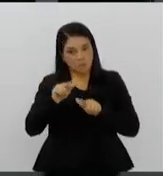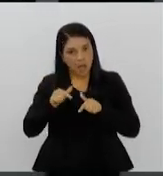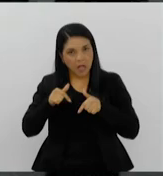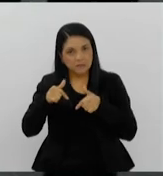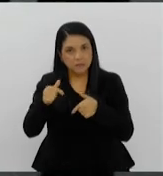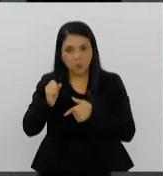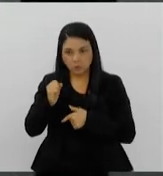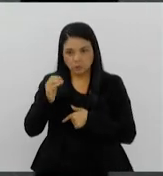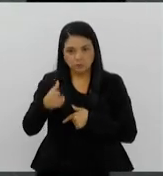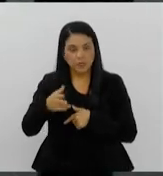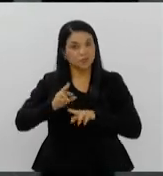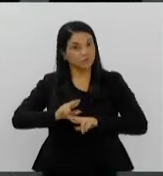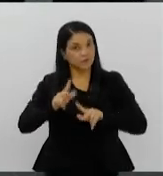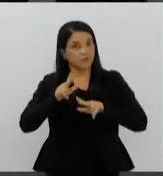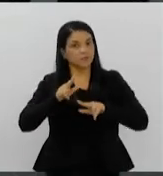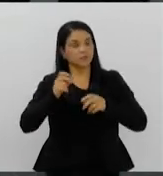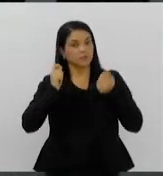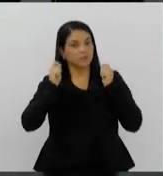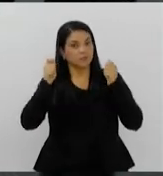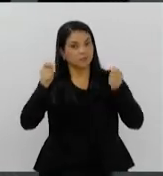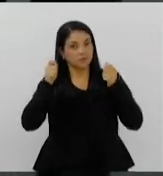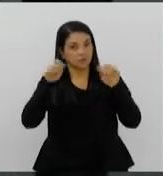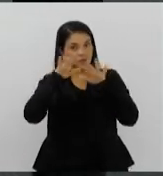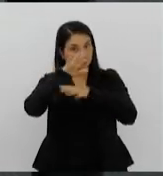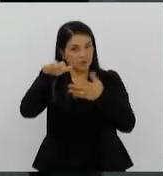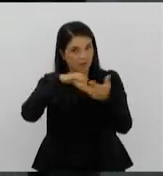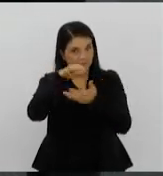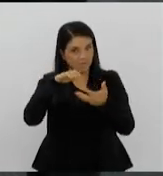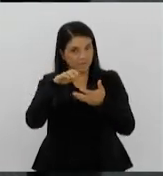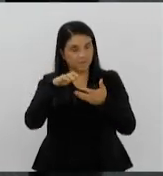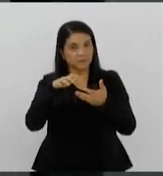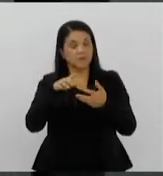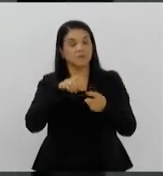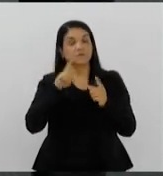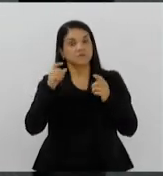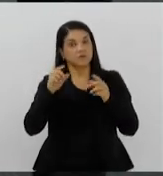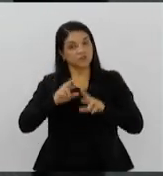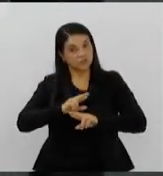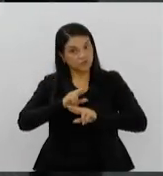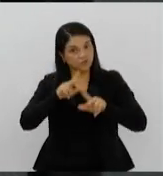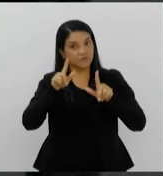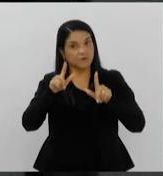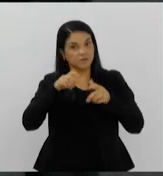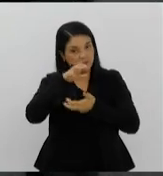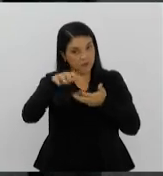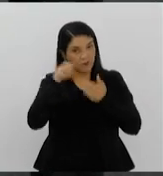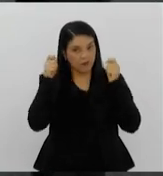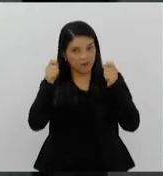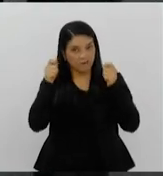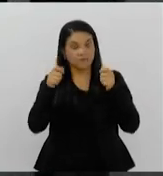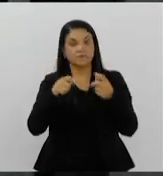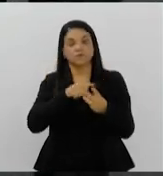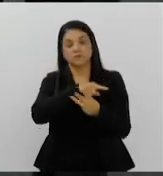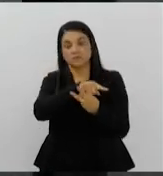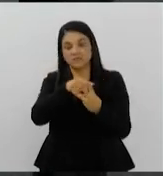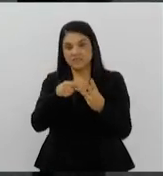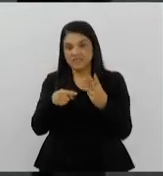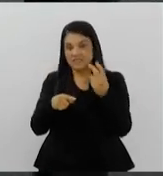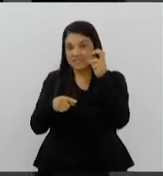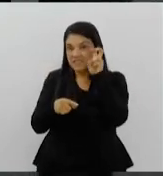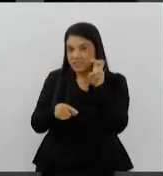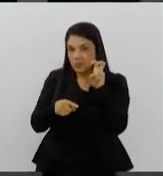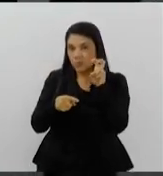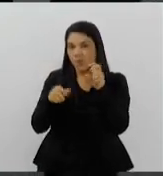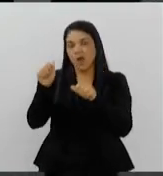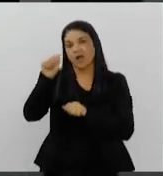não é uma greve, houve uma operação unindo 5 associações da Polícia Penal há alguns meses